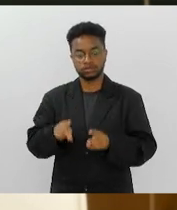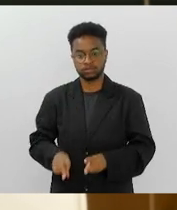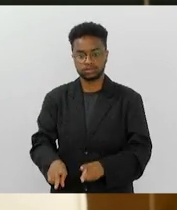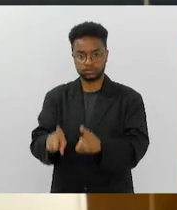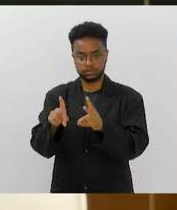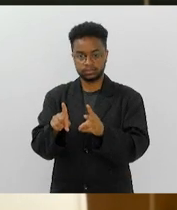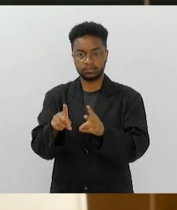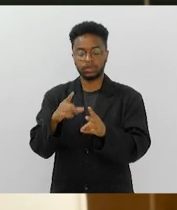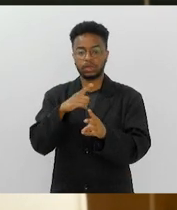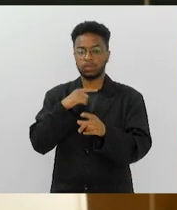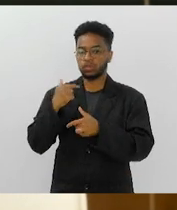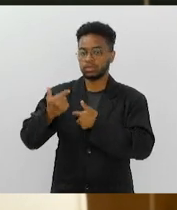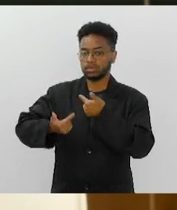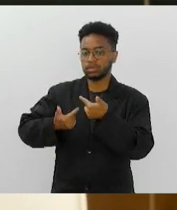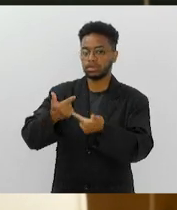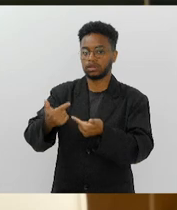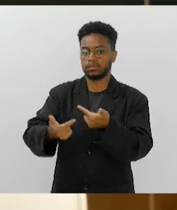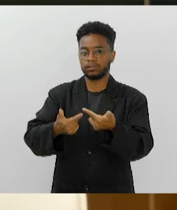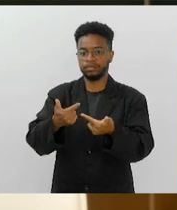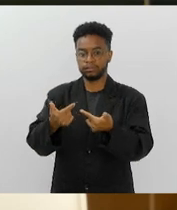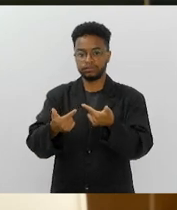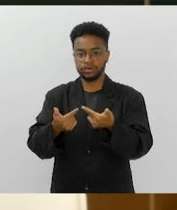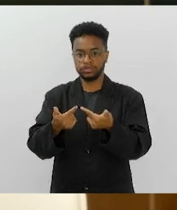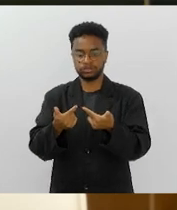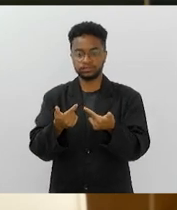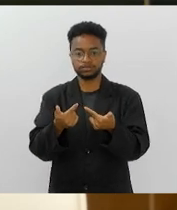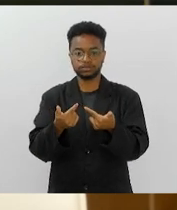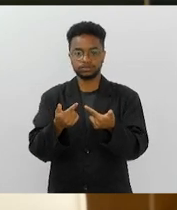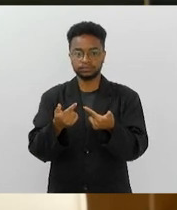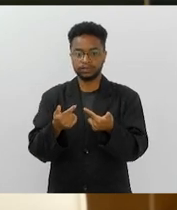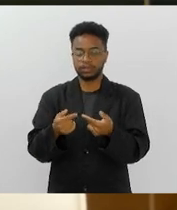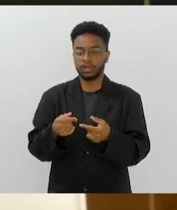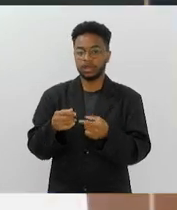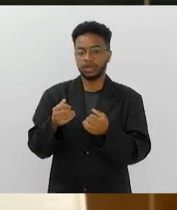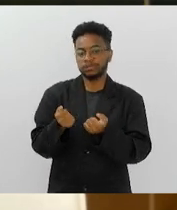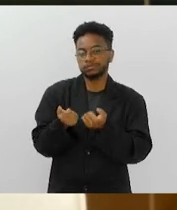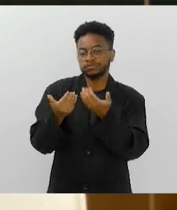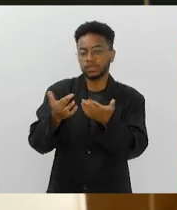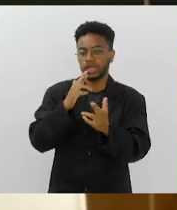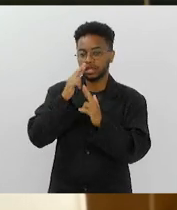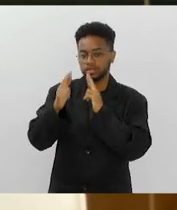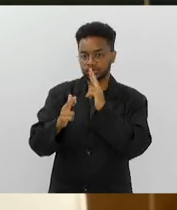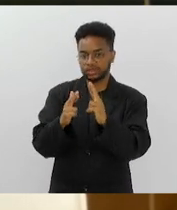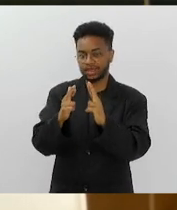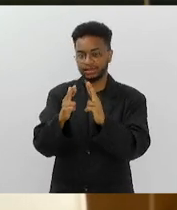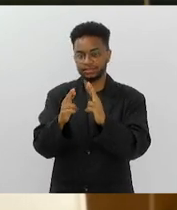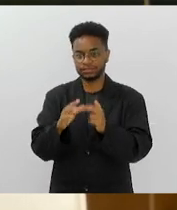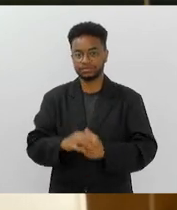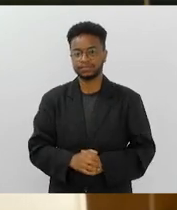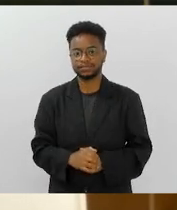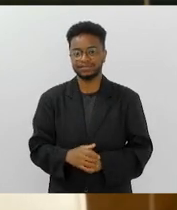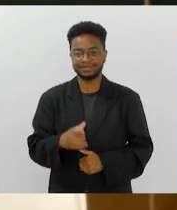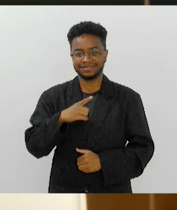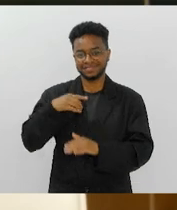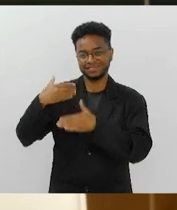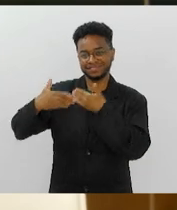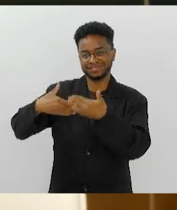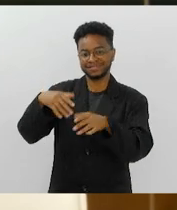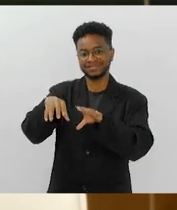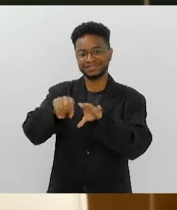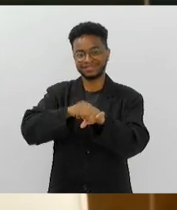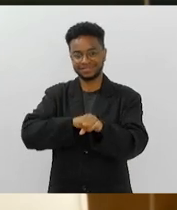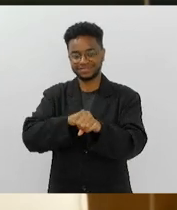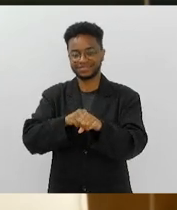um trabalho bastante que deu bastante resultado, que é um processo de formação, que